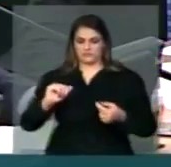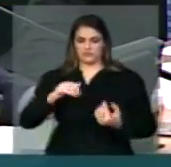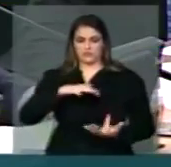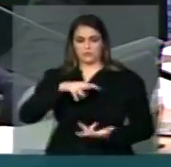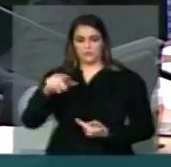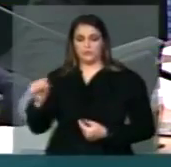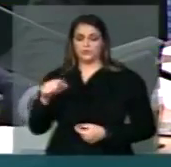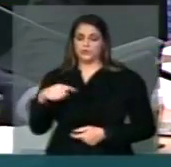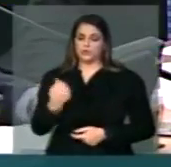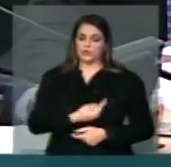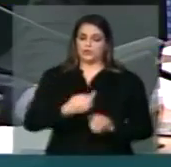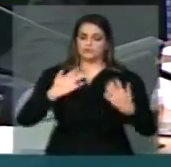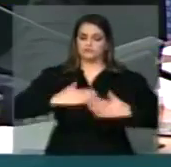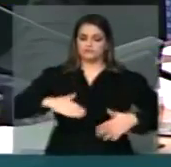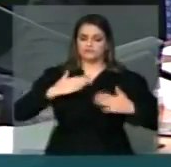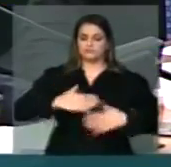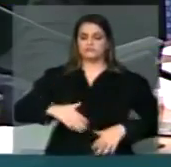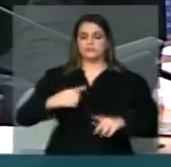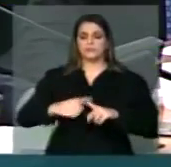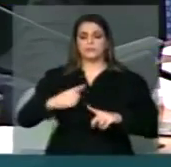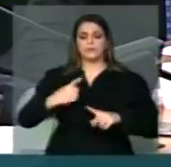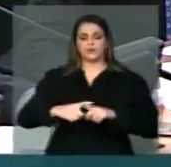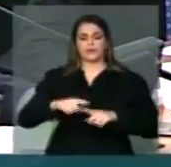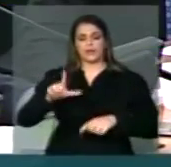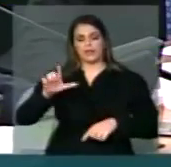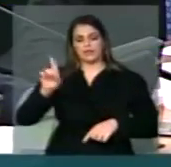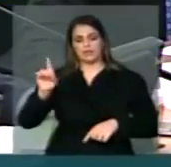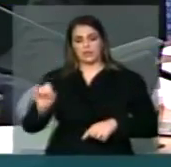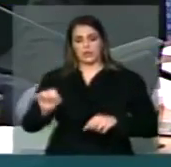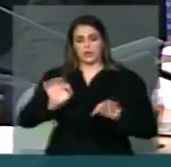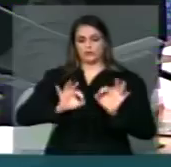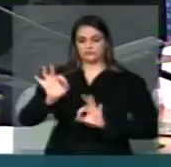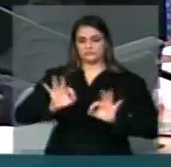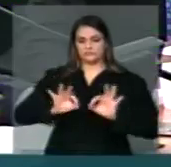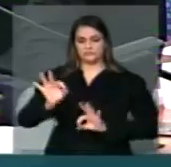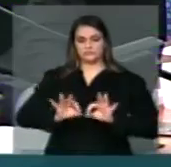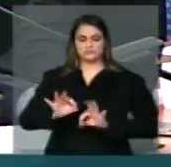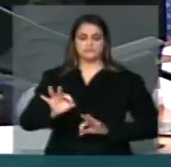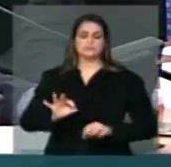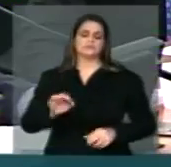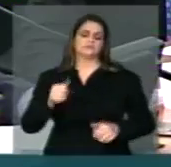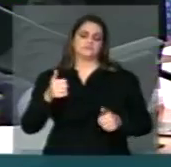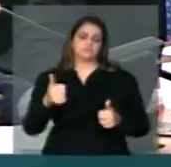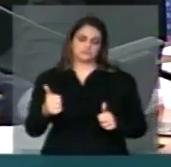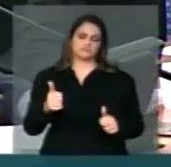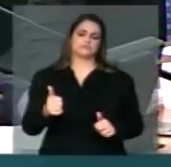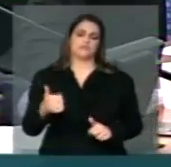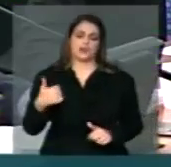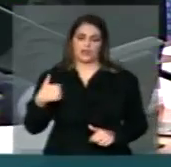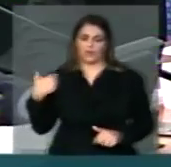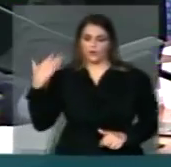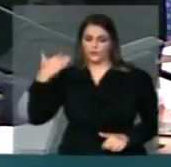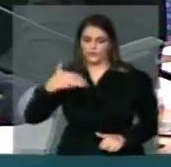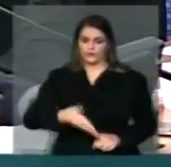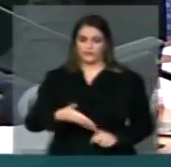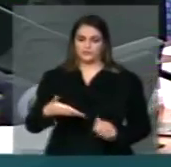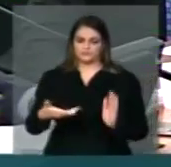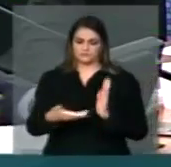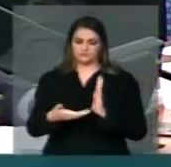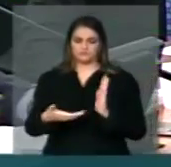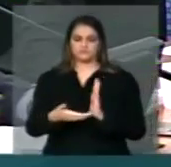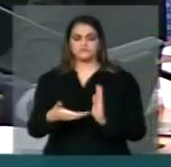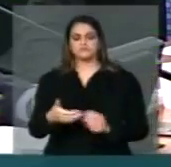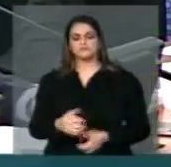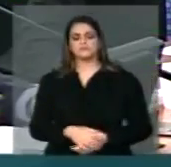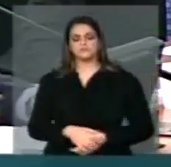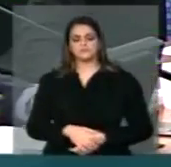votado LDO, ninguém estava aqui fazendo suas campanhas eleitorais e eu tinha que vir. Fazendo convocação dos convites, porque o Conselho de Ética